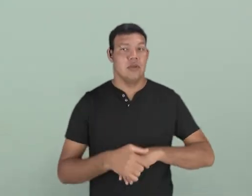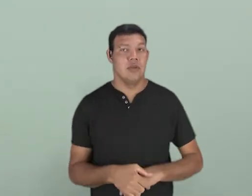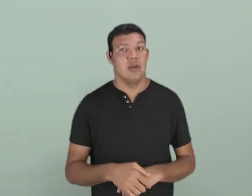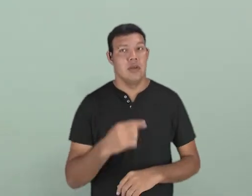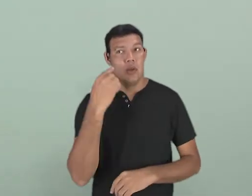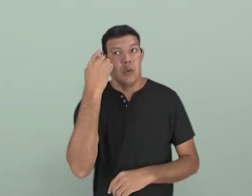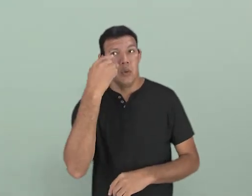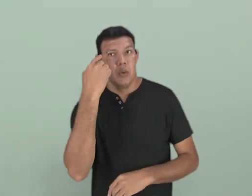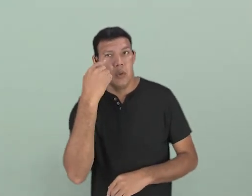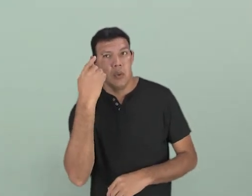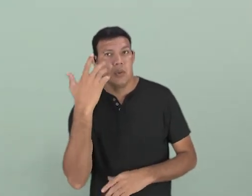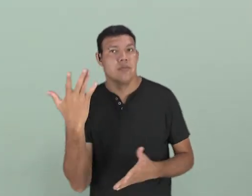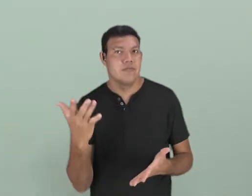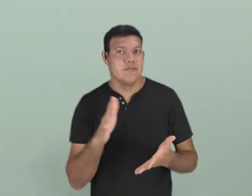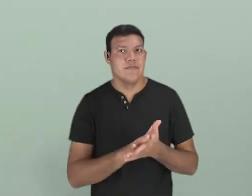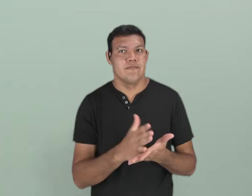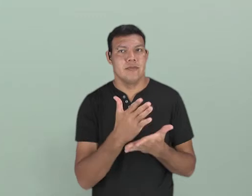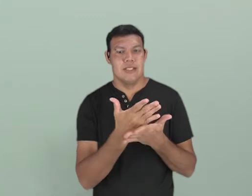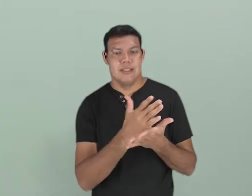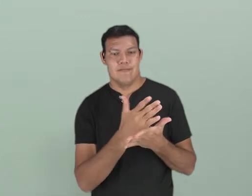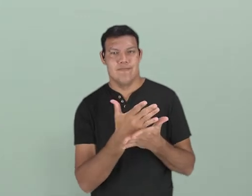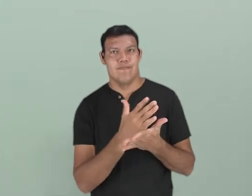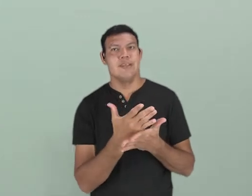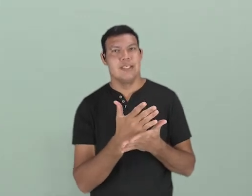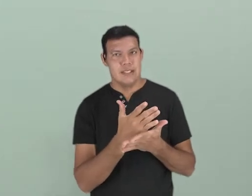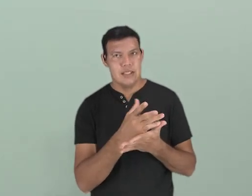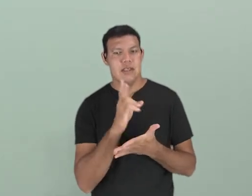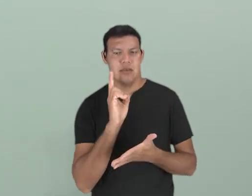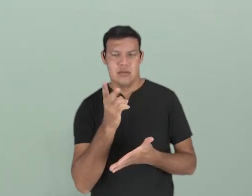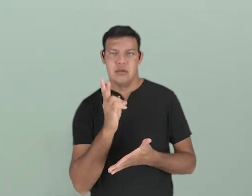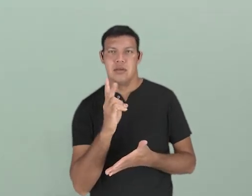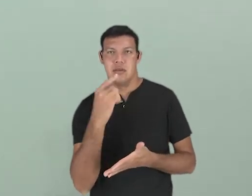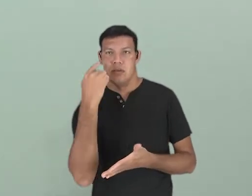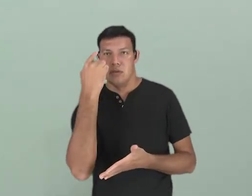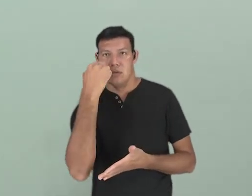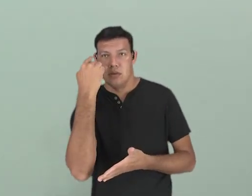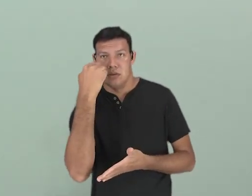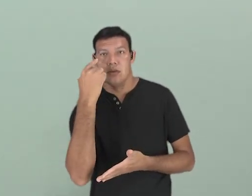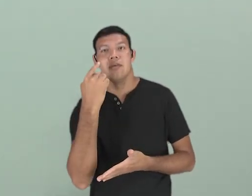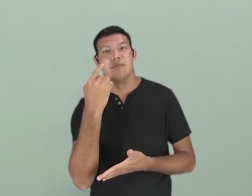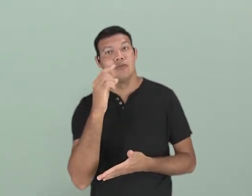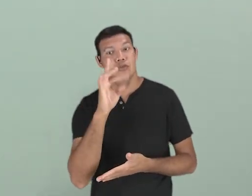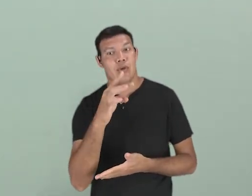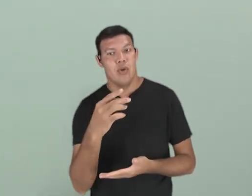pessoas, nossas fronteiras, todos falam espanhol, e nós não, falamos